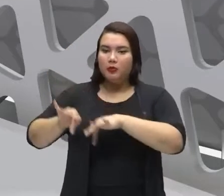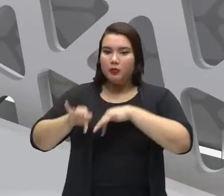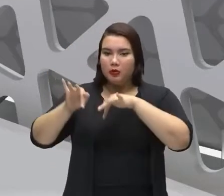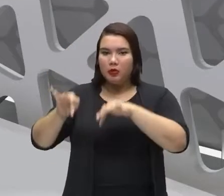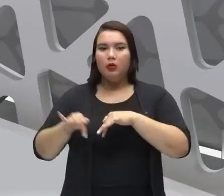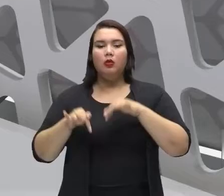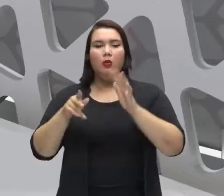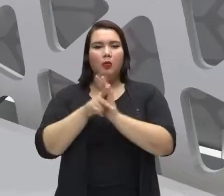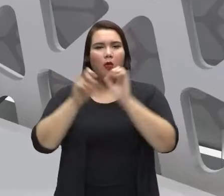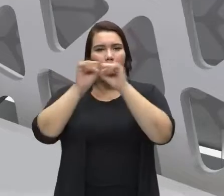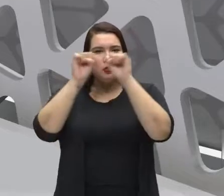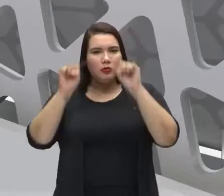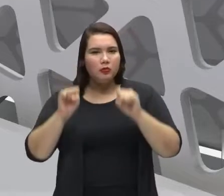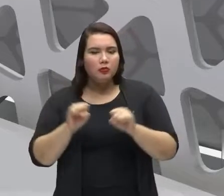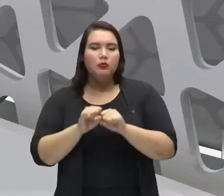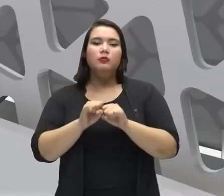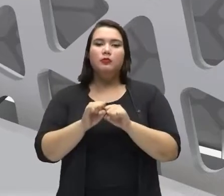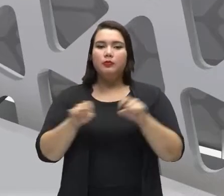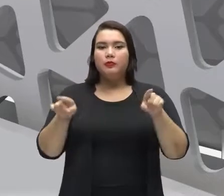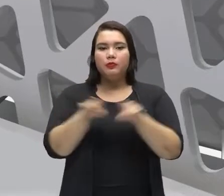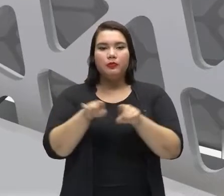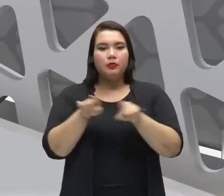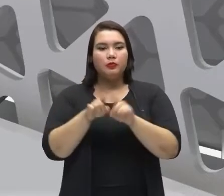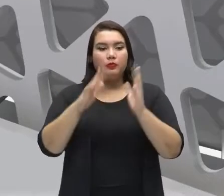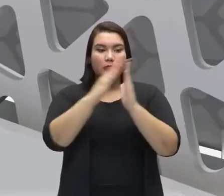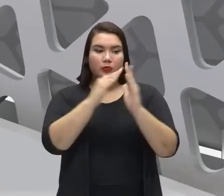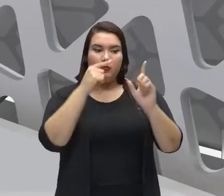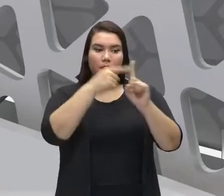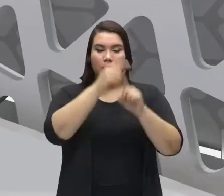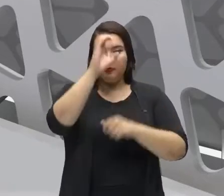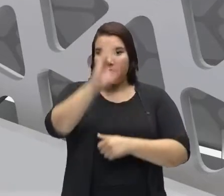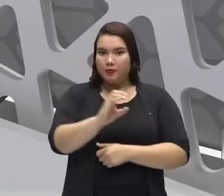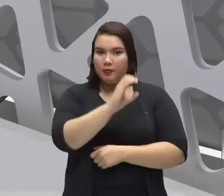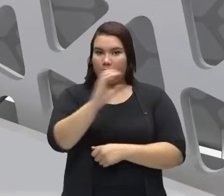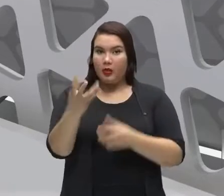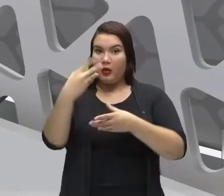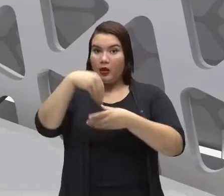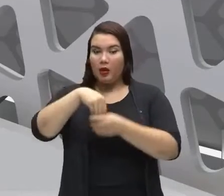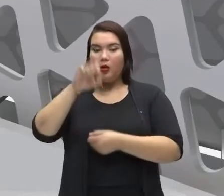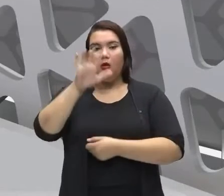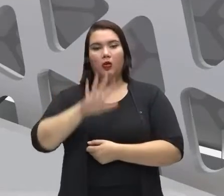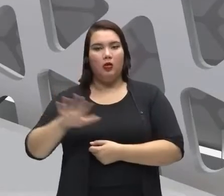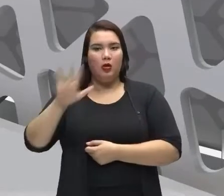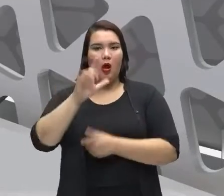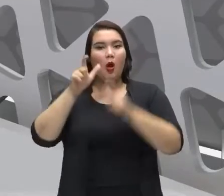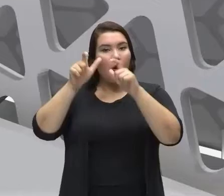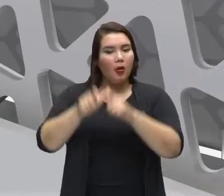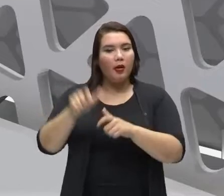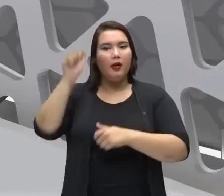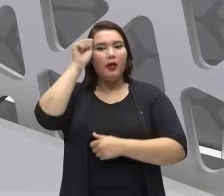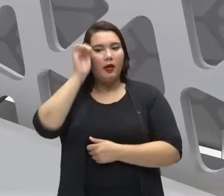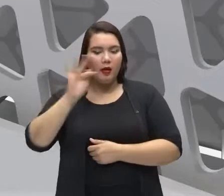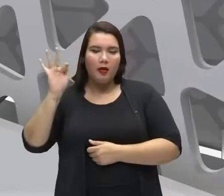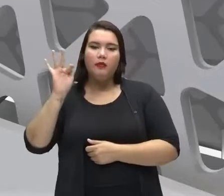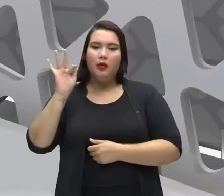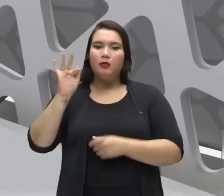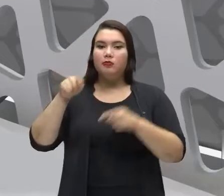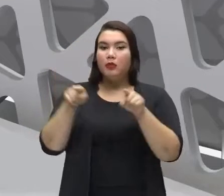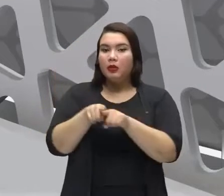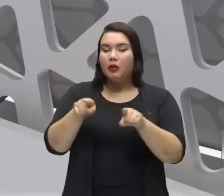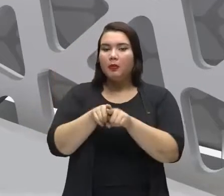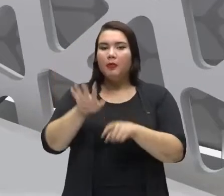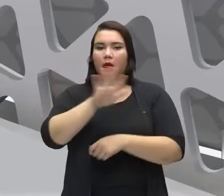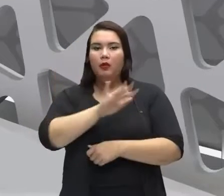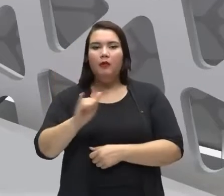sistema feudal e o fortalecimento da Igreja Católica dentro da Europa. Lá no continente africano, nós também vamos ver aí